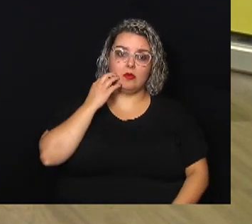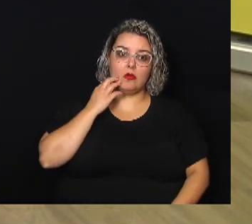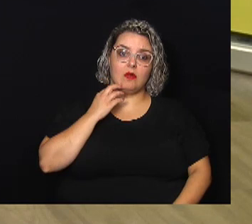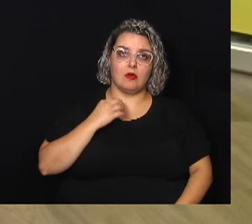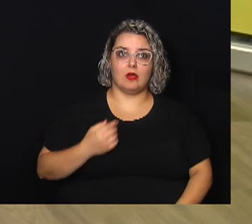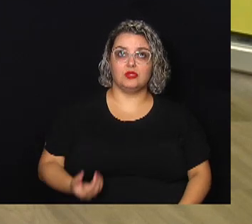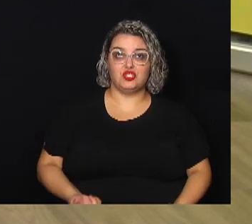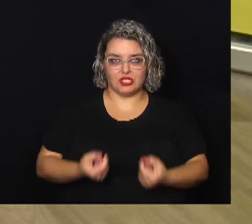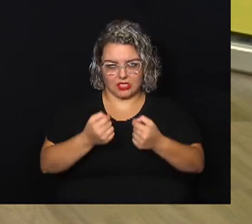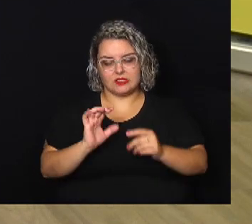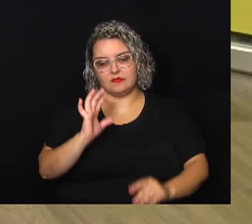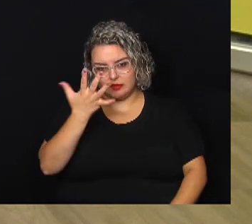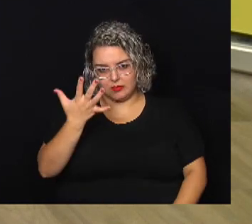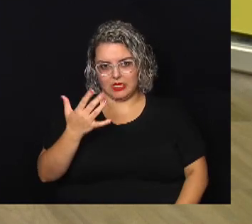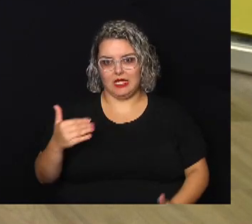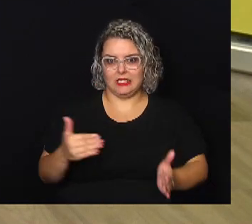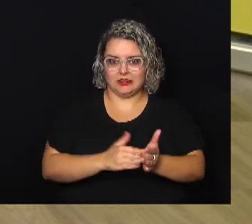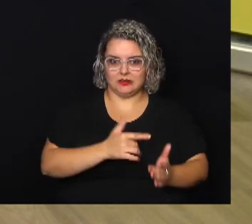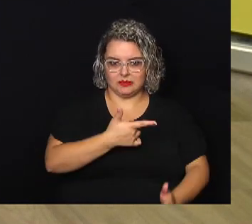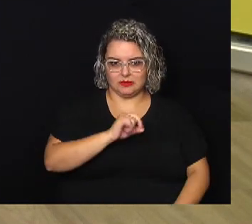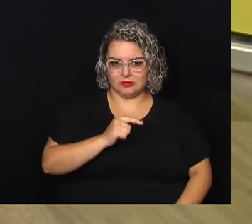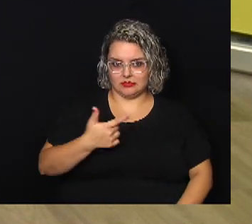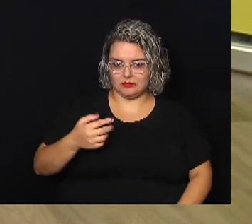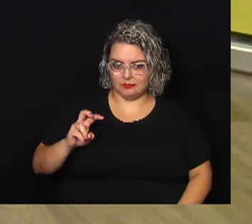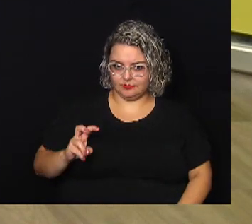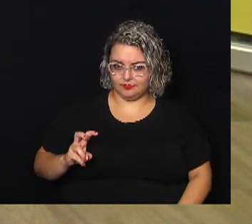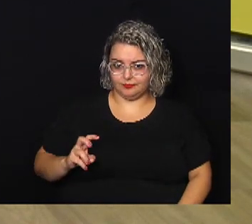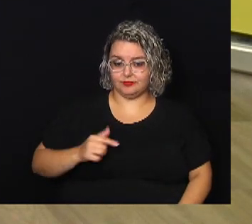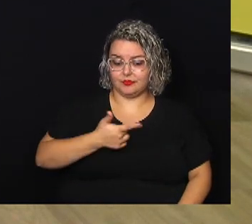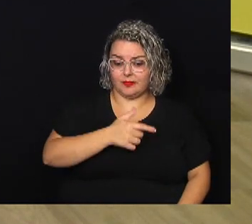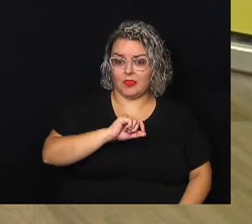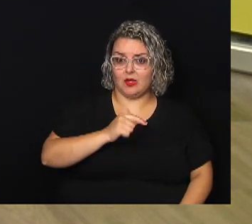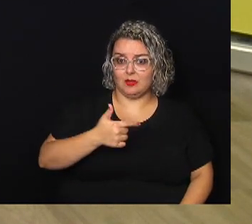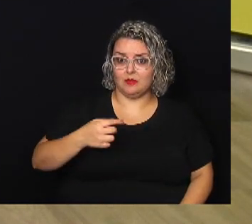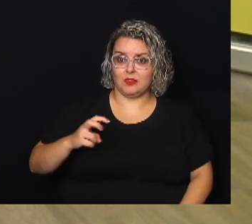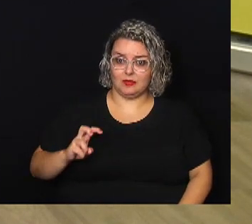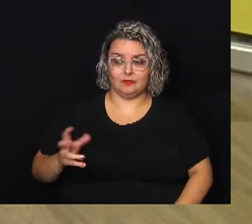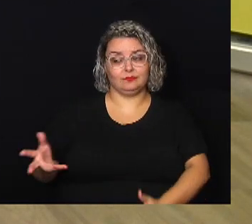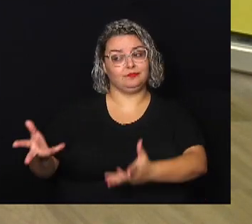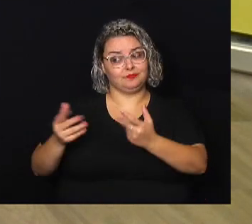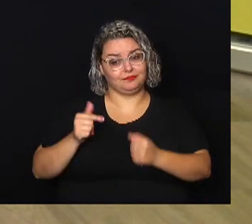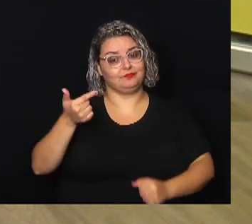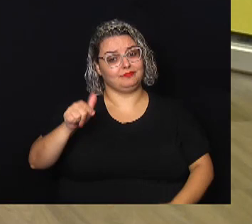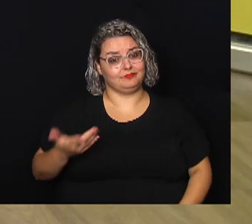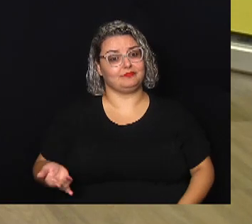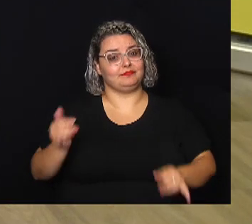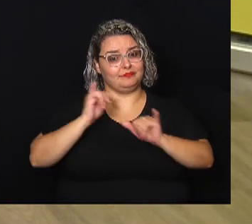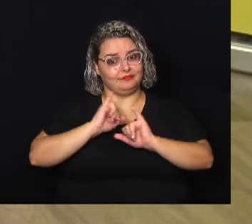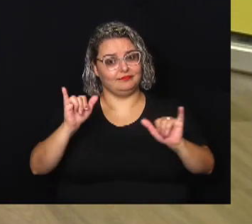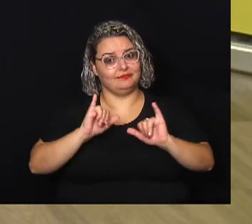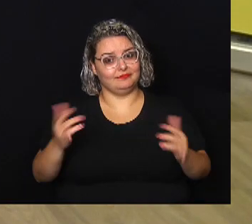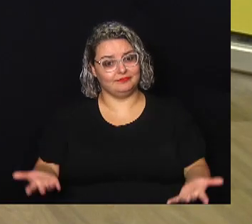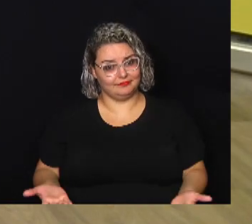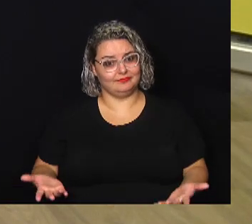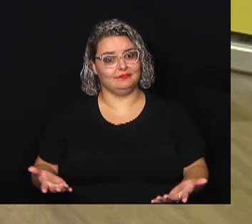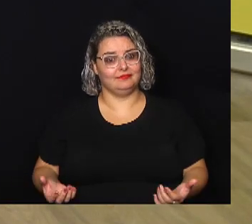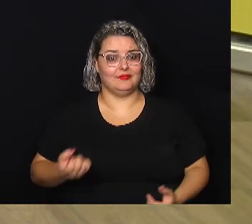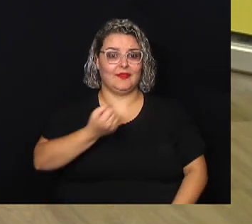2025. Será que em 2025 eu posso te convidar de novo e a gente vai divulgar esses dados, mas com